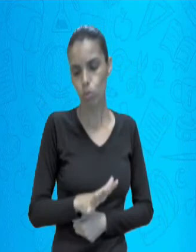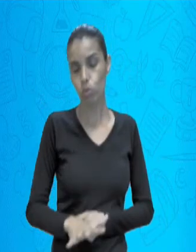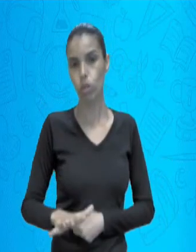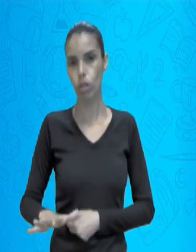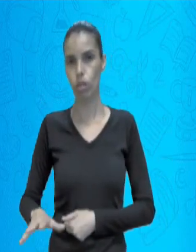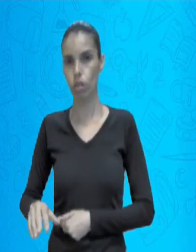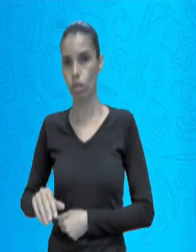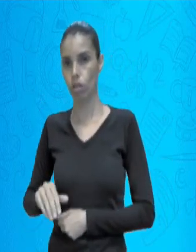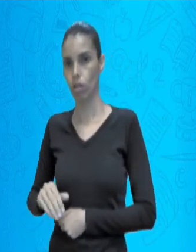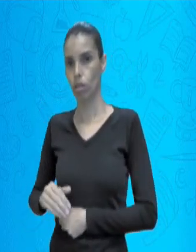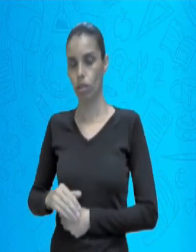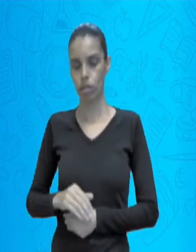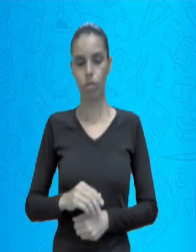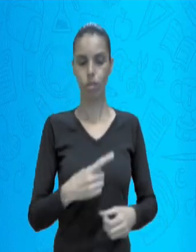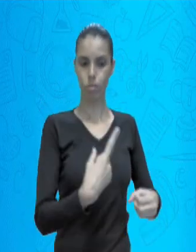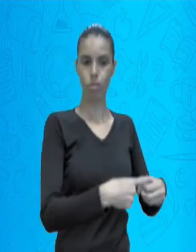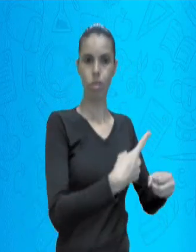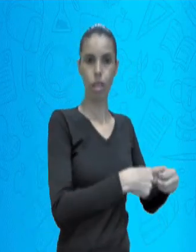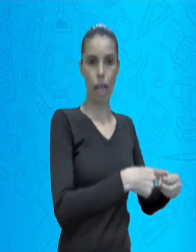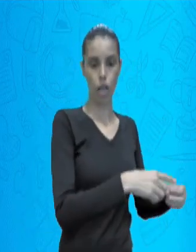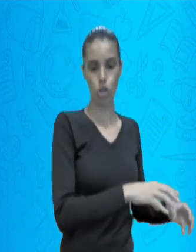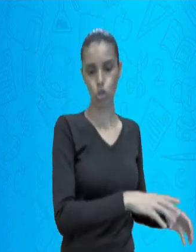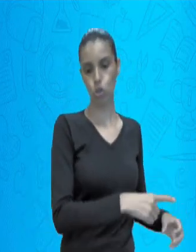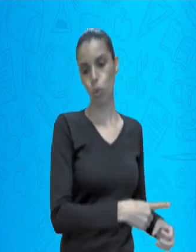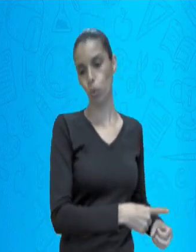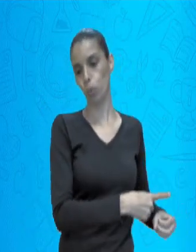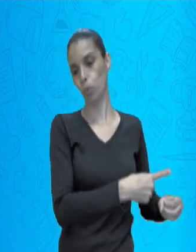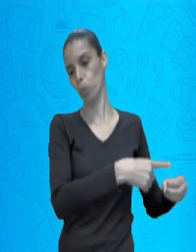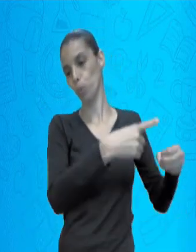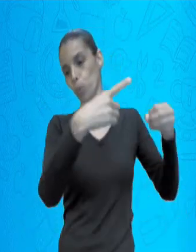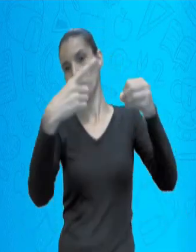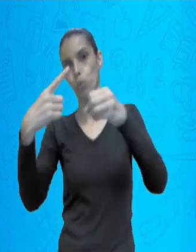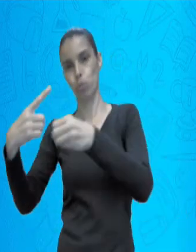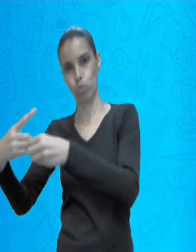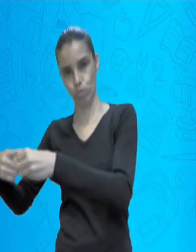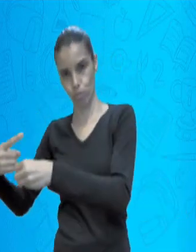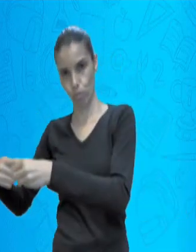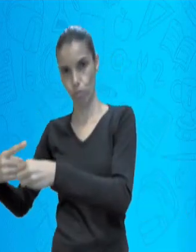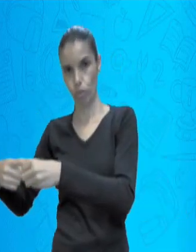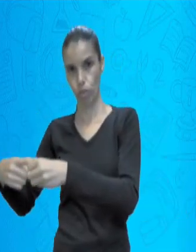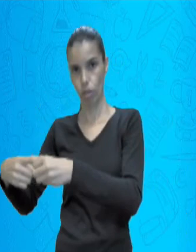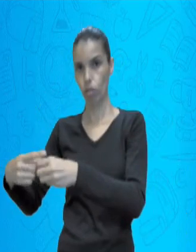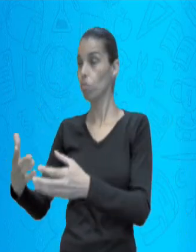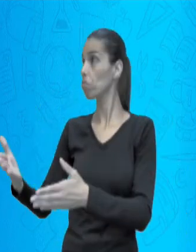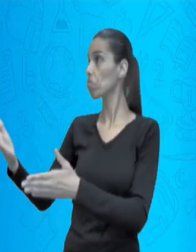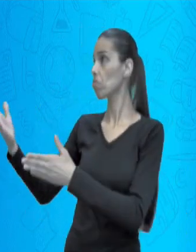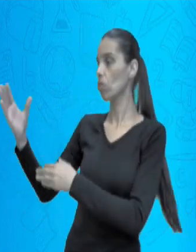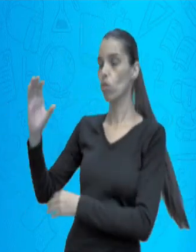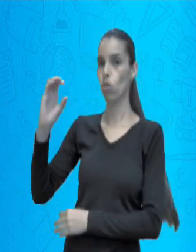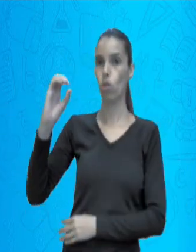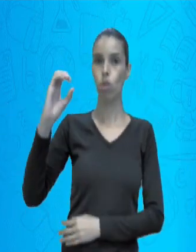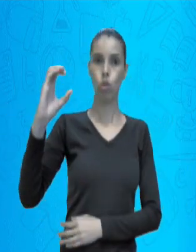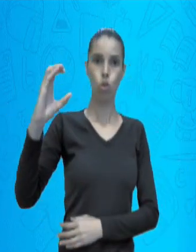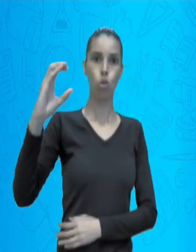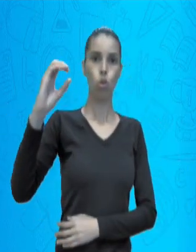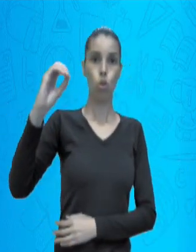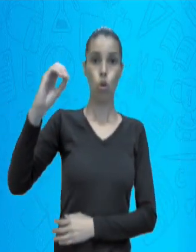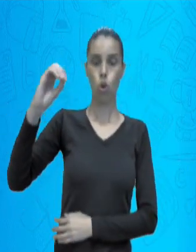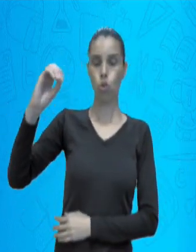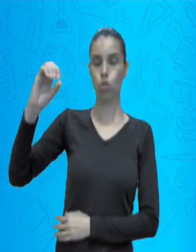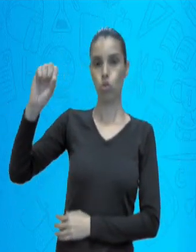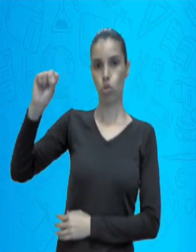numa cidade que chama Lajão, e lá ele teve o seu primeiro amigo. O seu